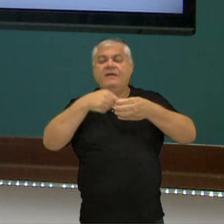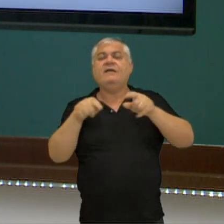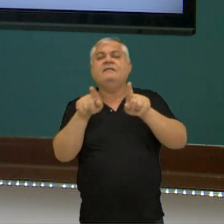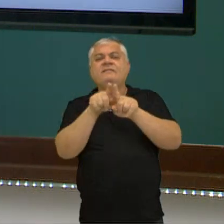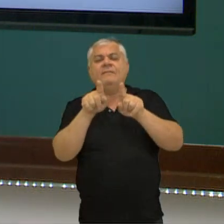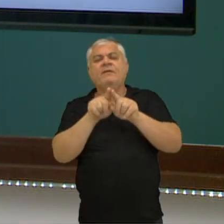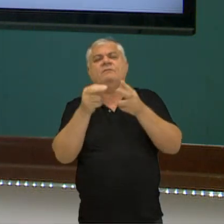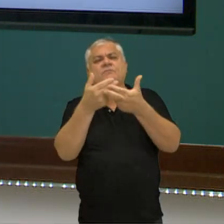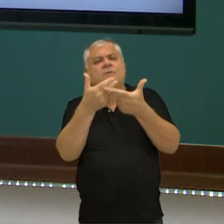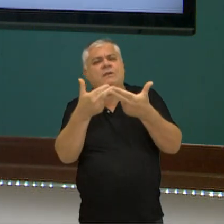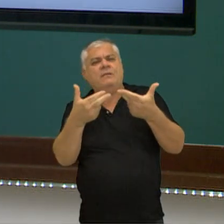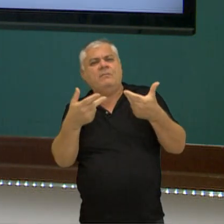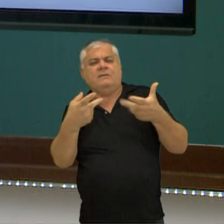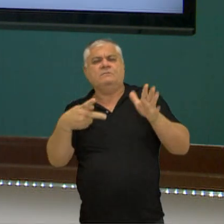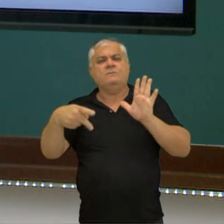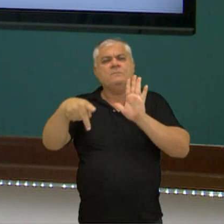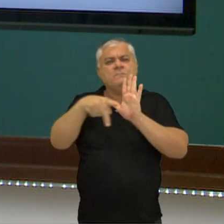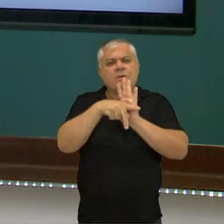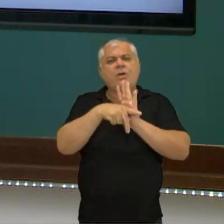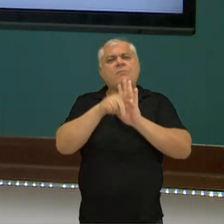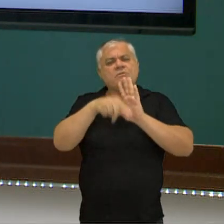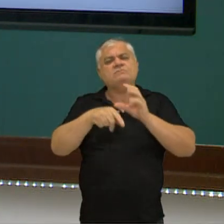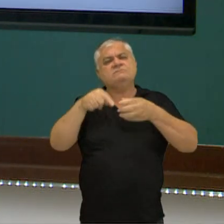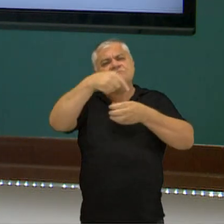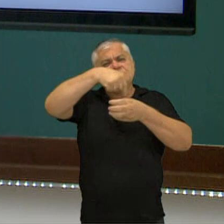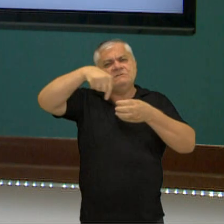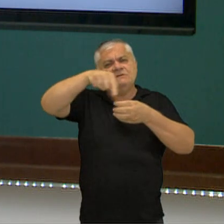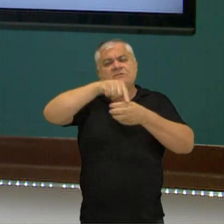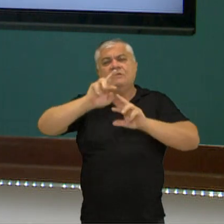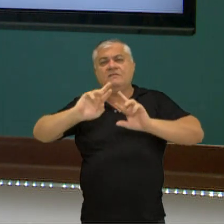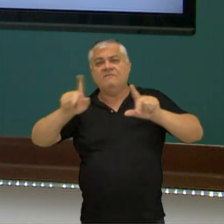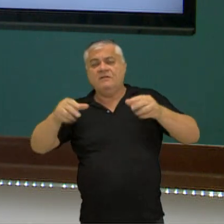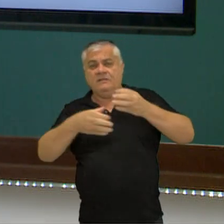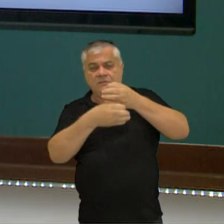dos elementos que compõem o cilindro. E vimos a diferença entre o